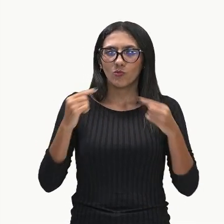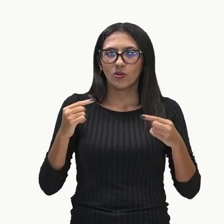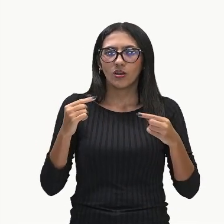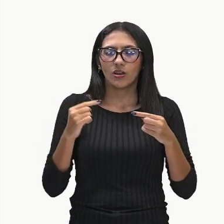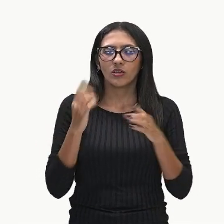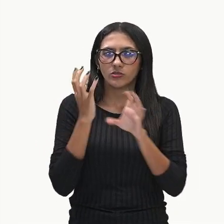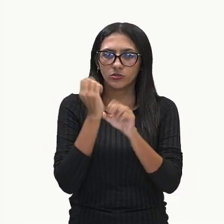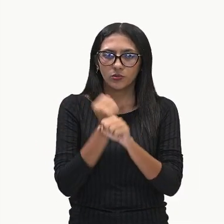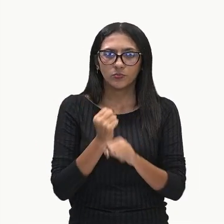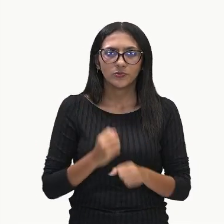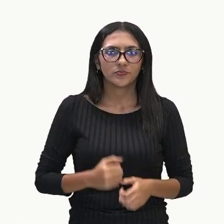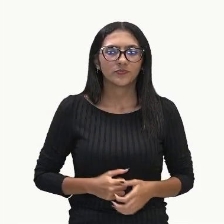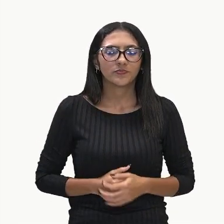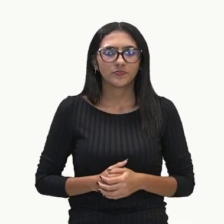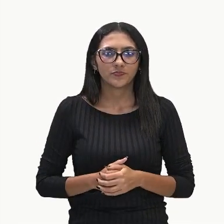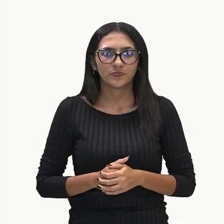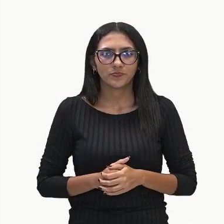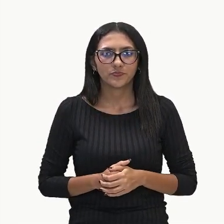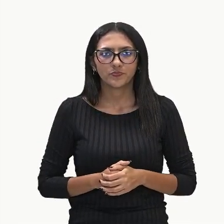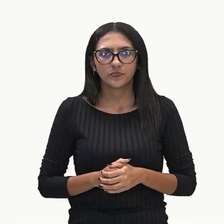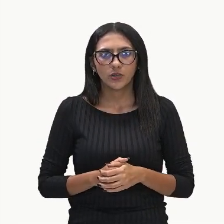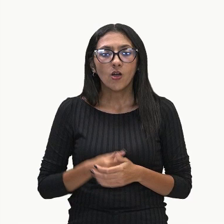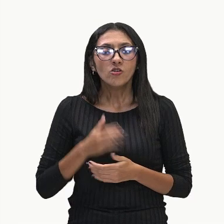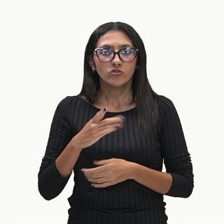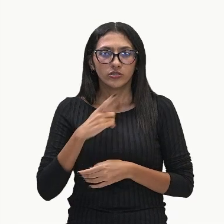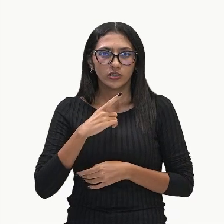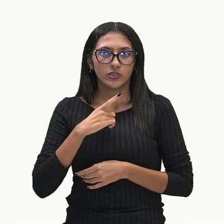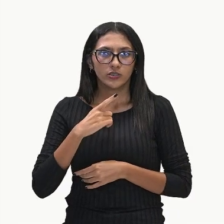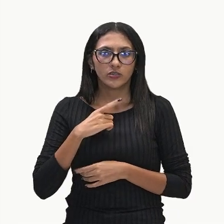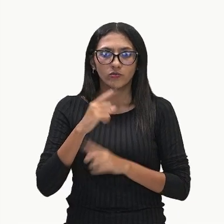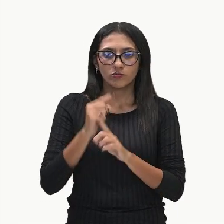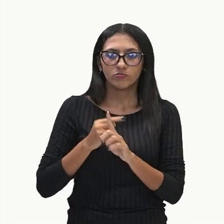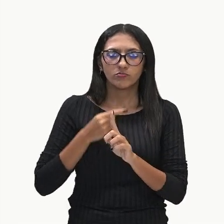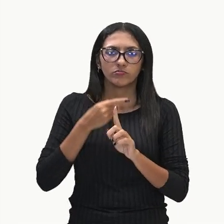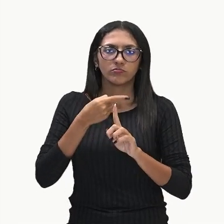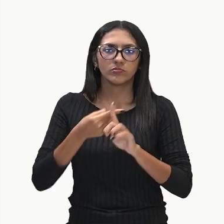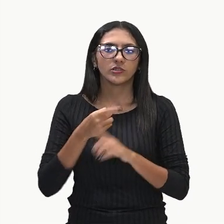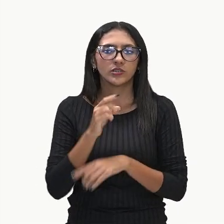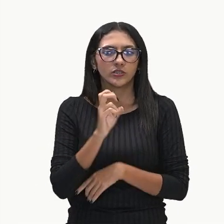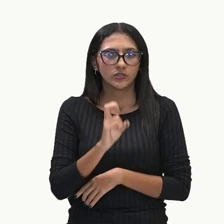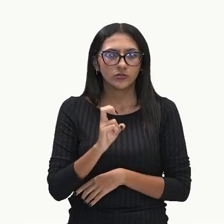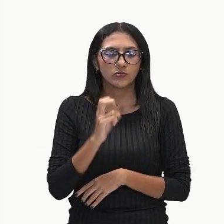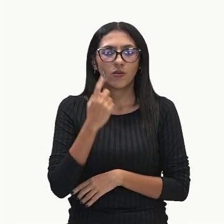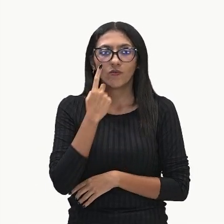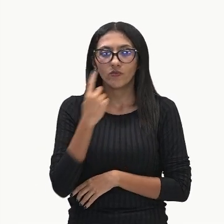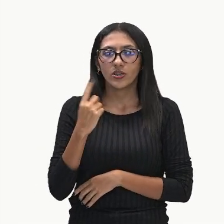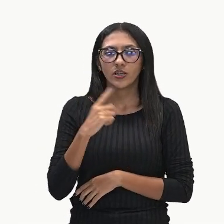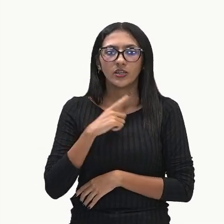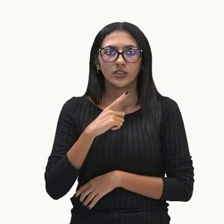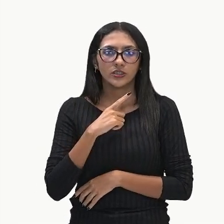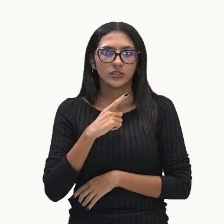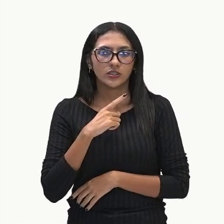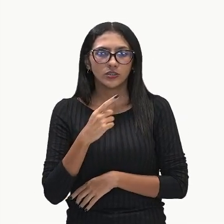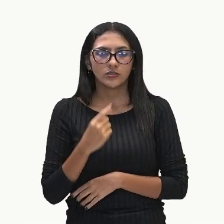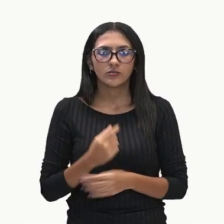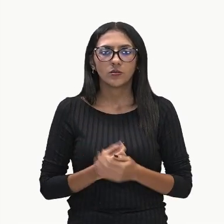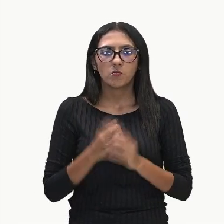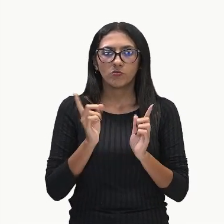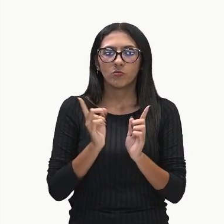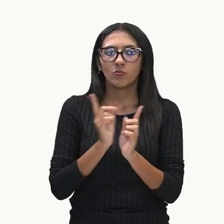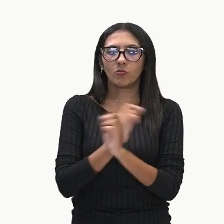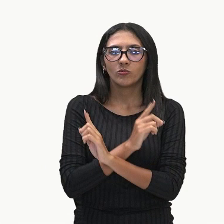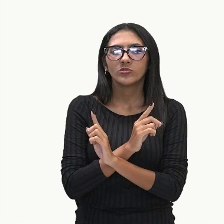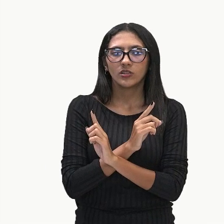o que é que acontece? Quando eu adiciono 5 nos dois membros, eu percebo que bem aqui eu fico com termos opostos ali,